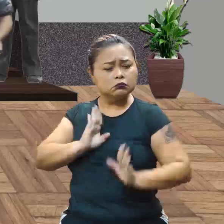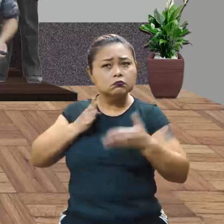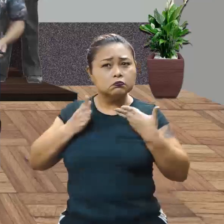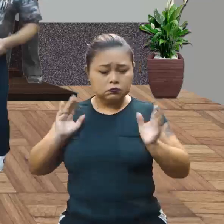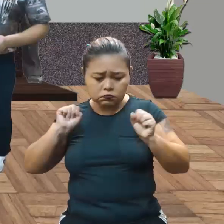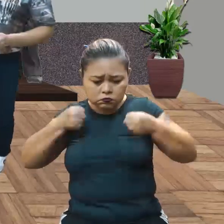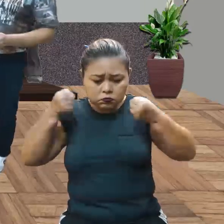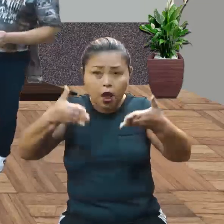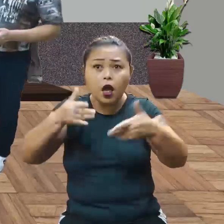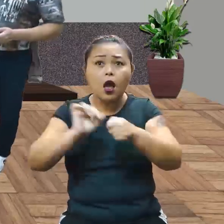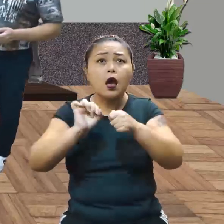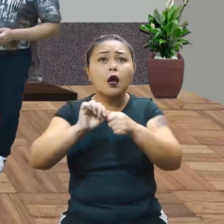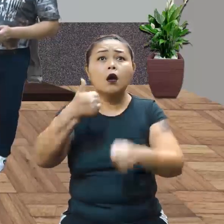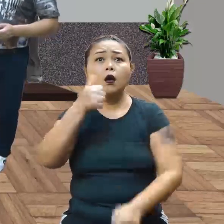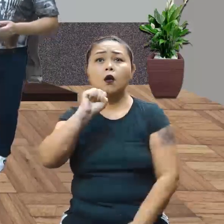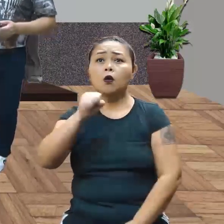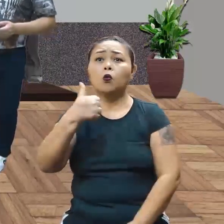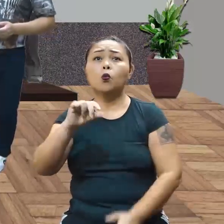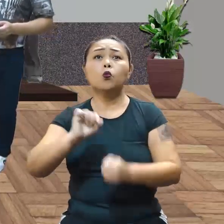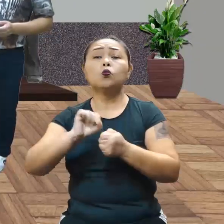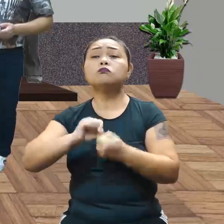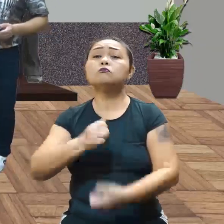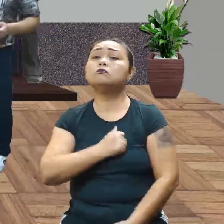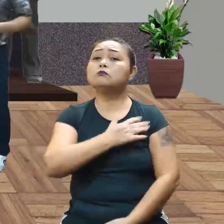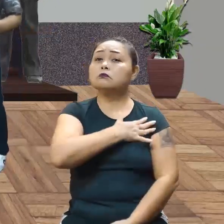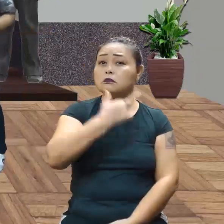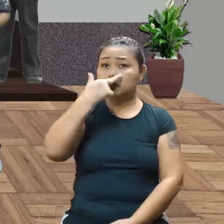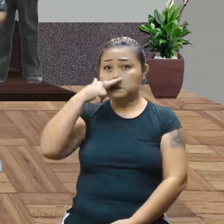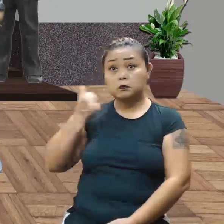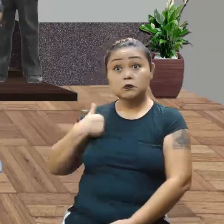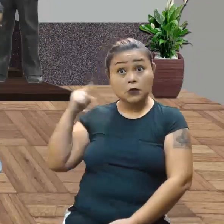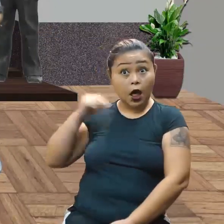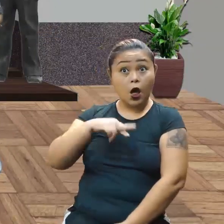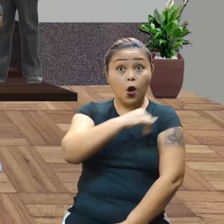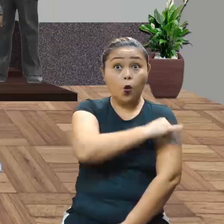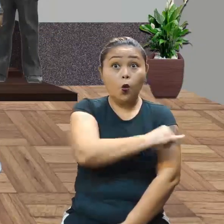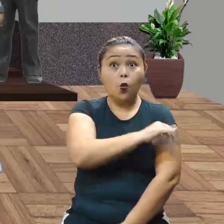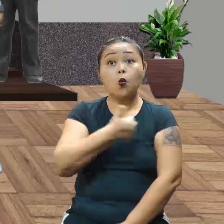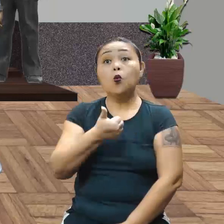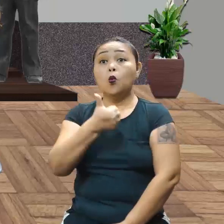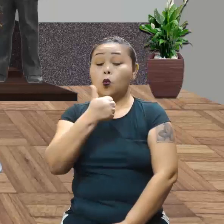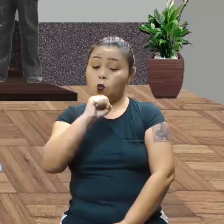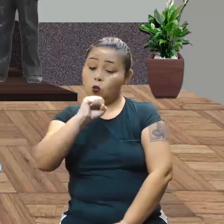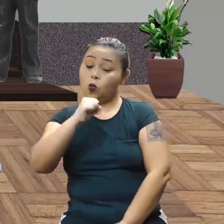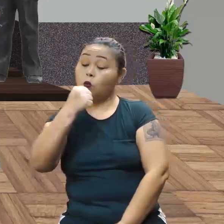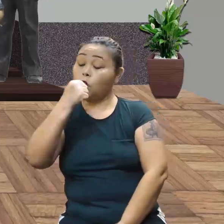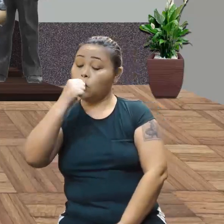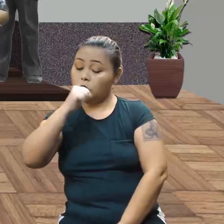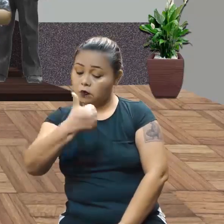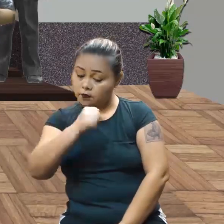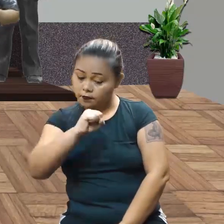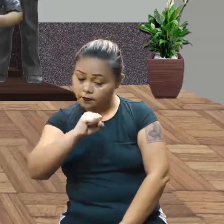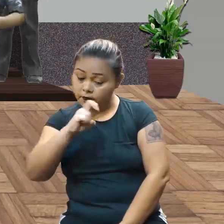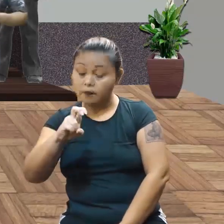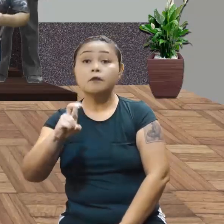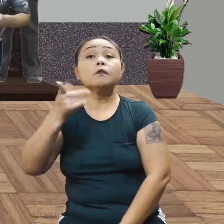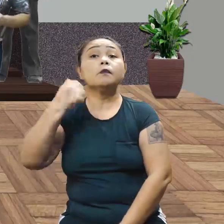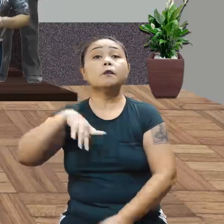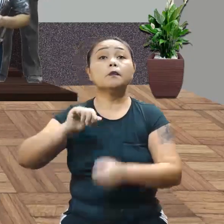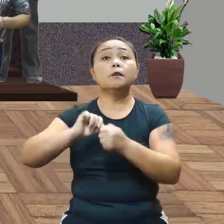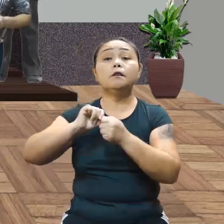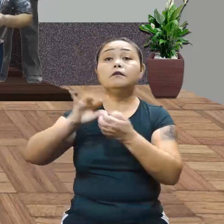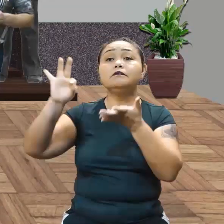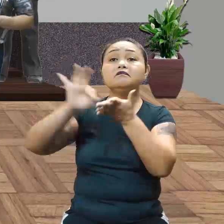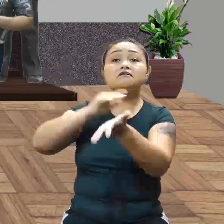aplicado. 1881, Rondon está no Rio de Janeiro. Já em 1885, ele vai se matricular na